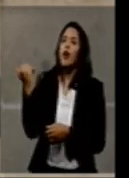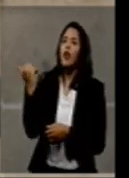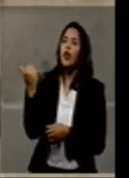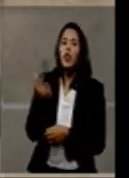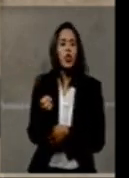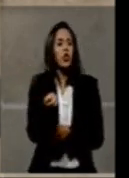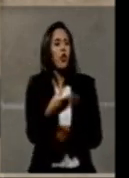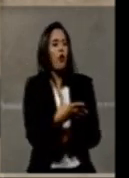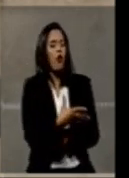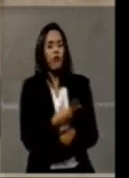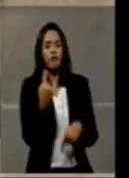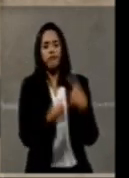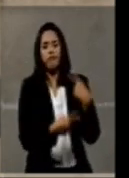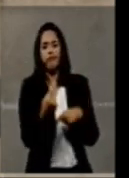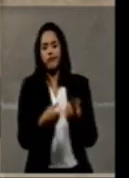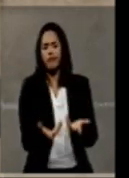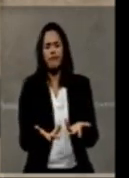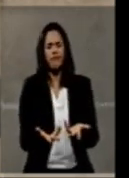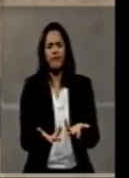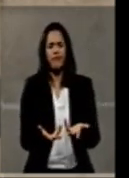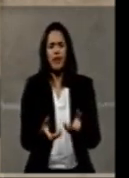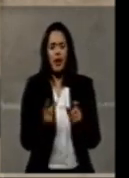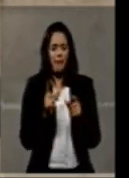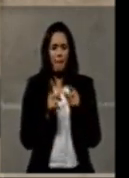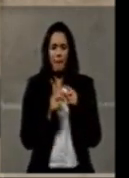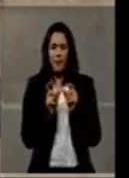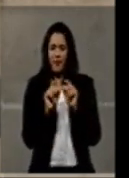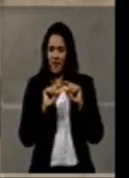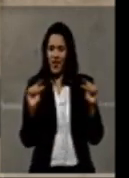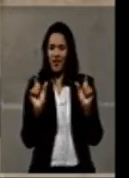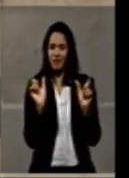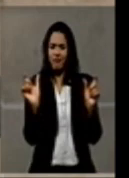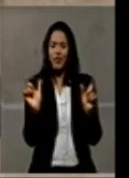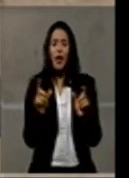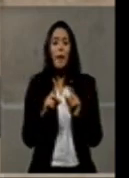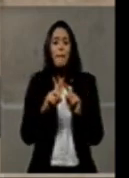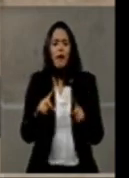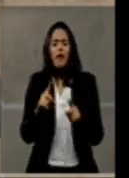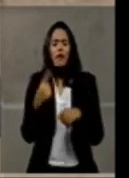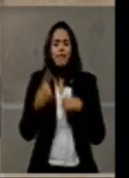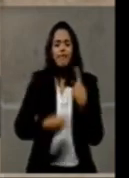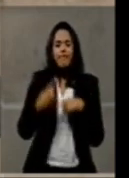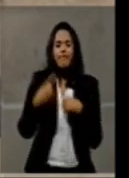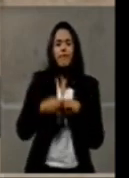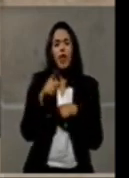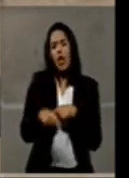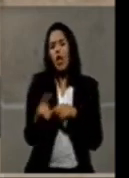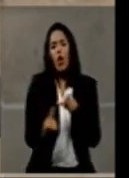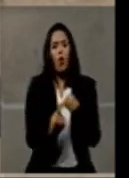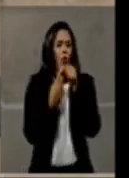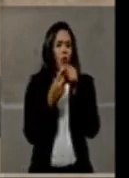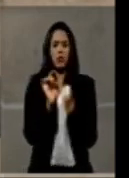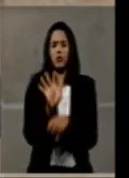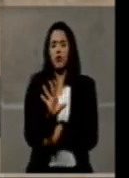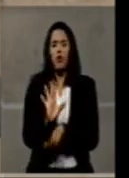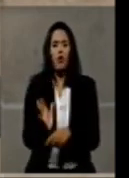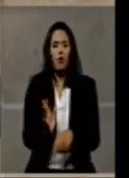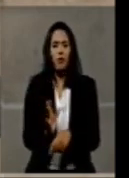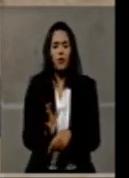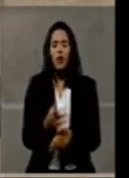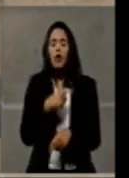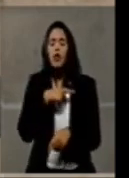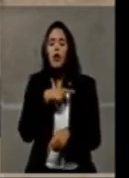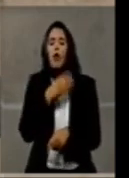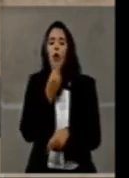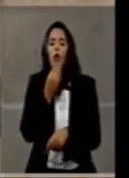terminologia recorrente em nossa história republicana mas a política é uma só e nas palavras de rui